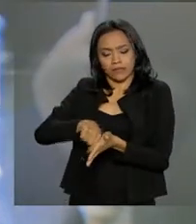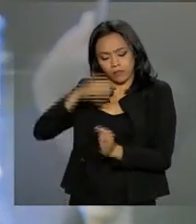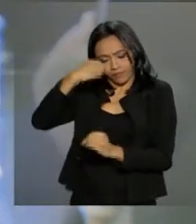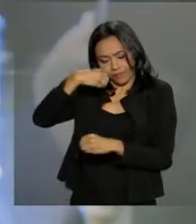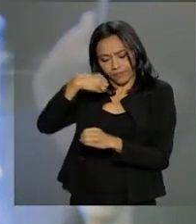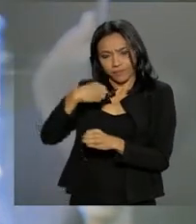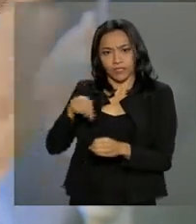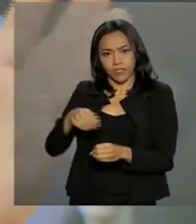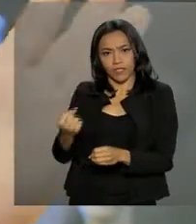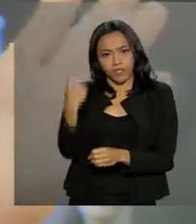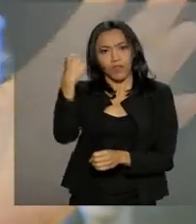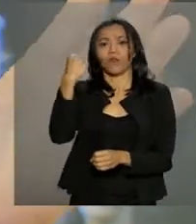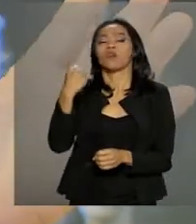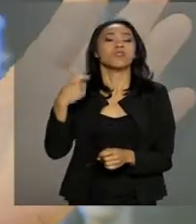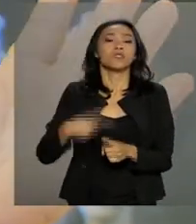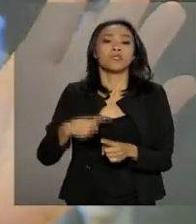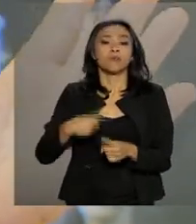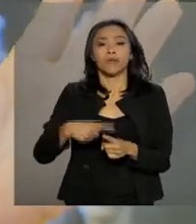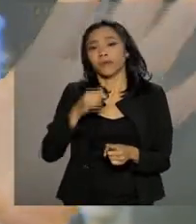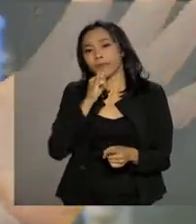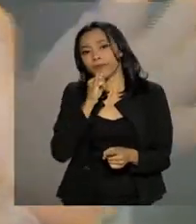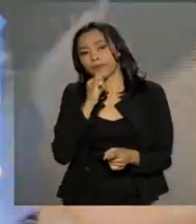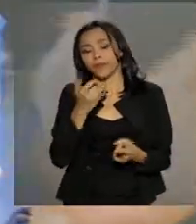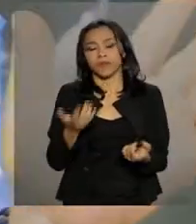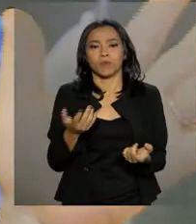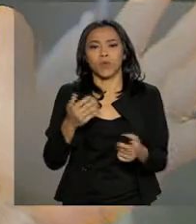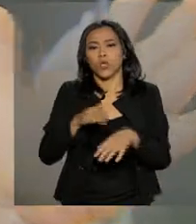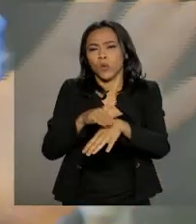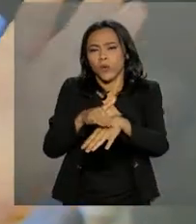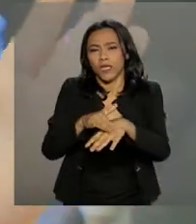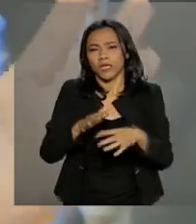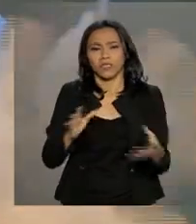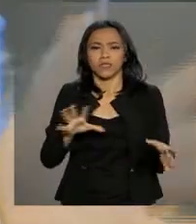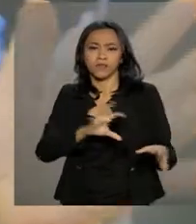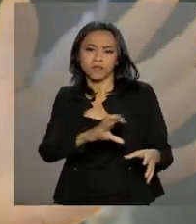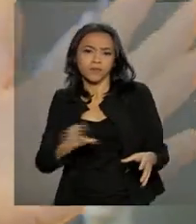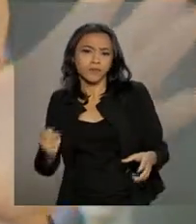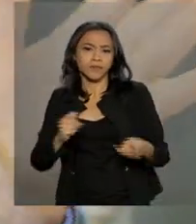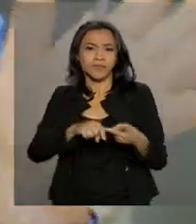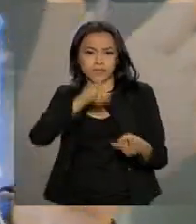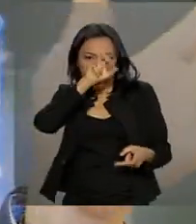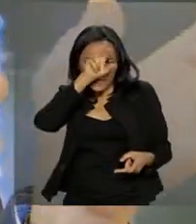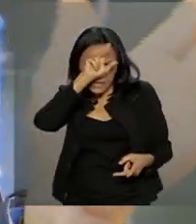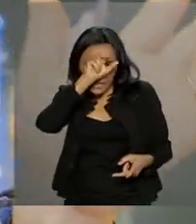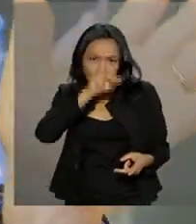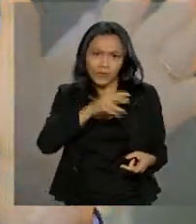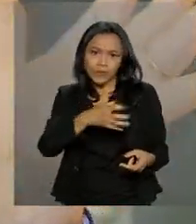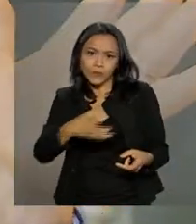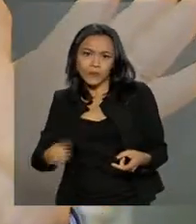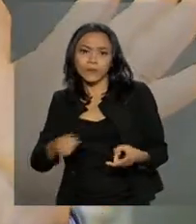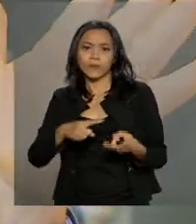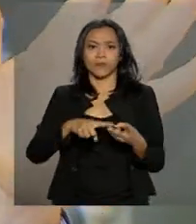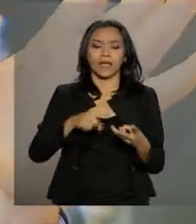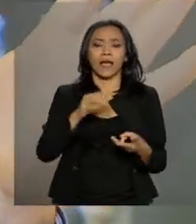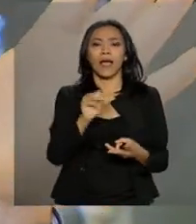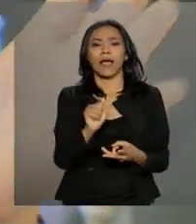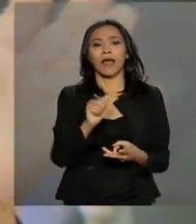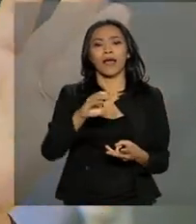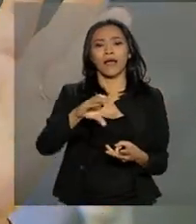sejam resistentes a fatores bióticos, como doenças, como insetos, como ácaros